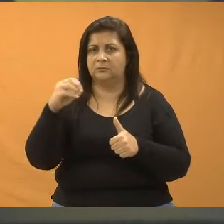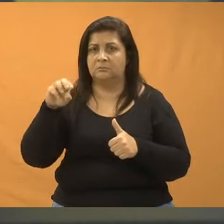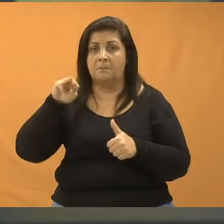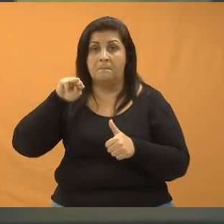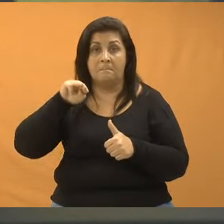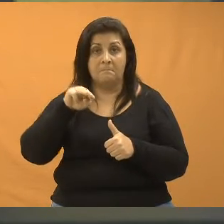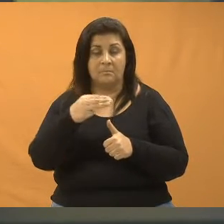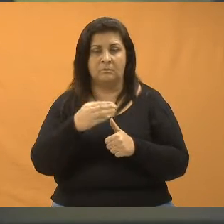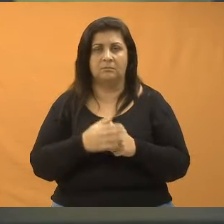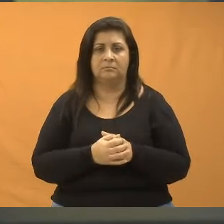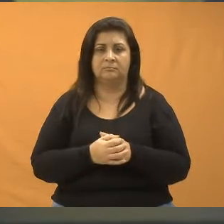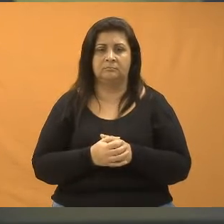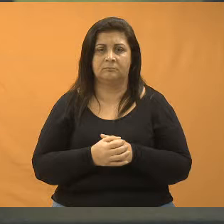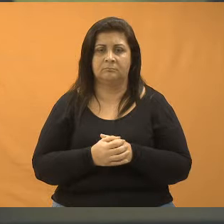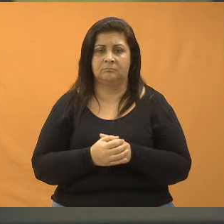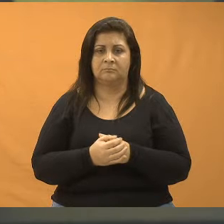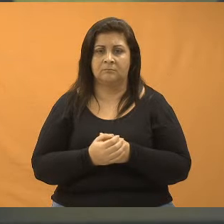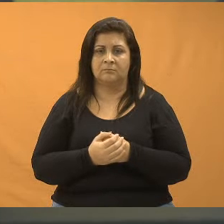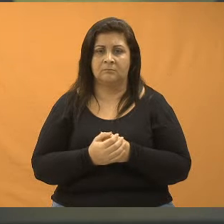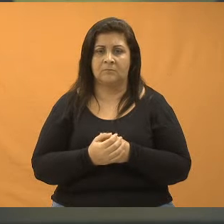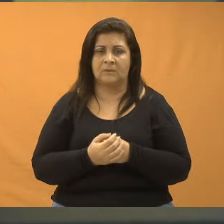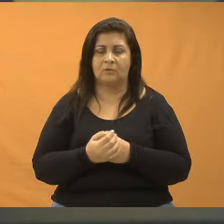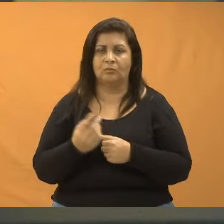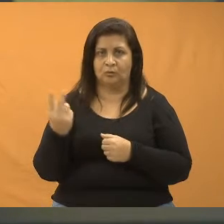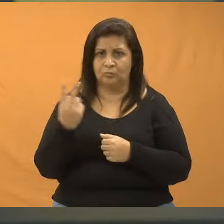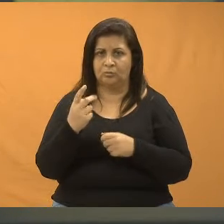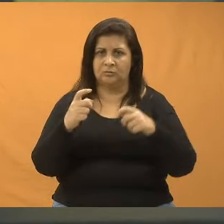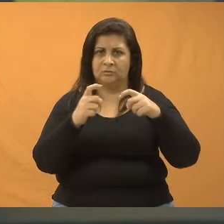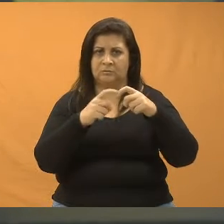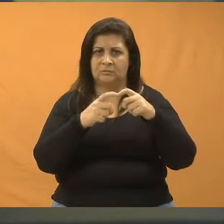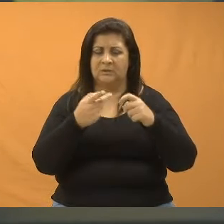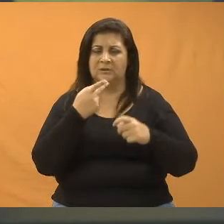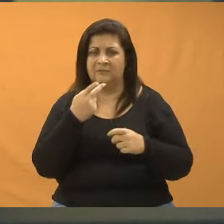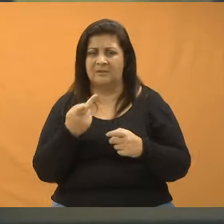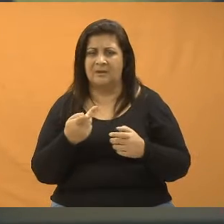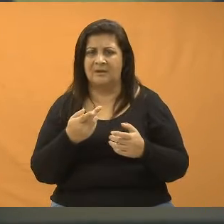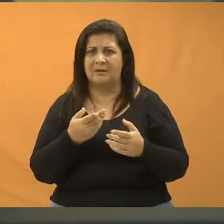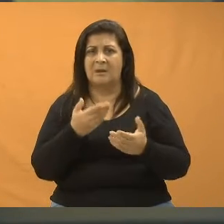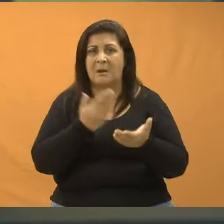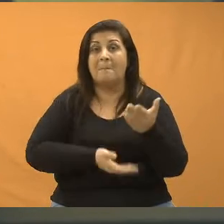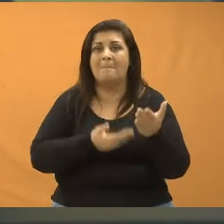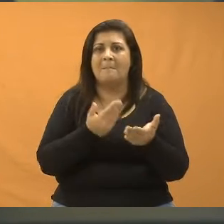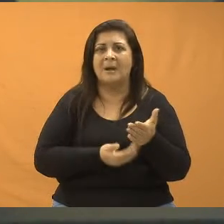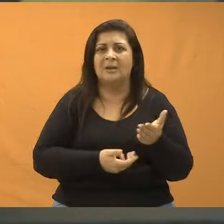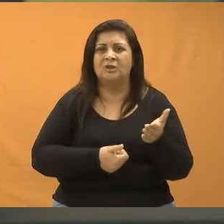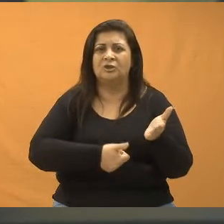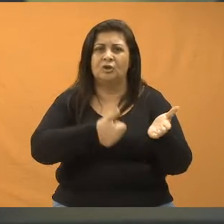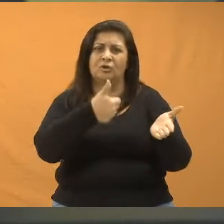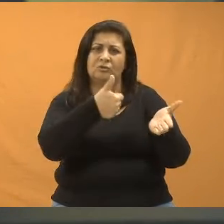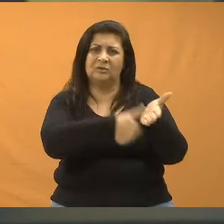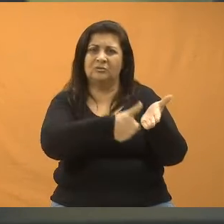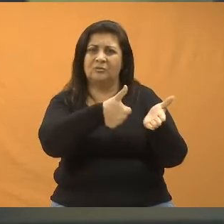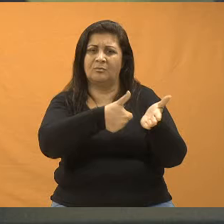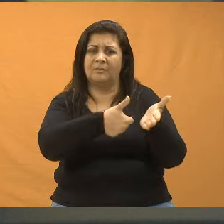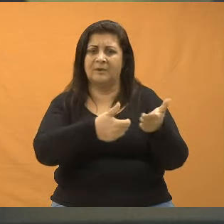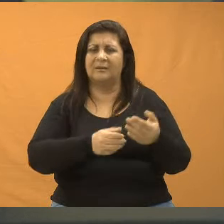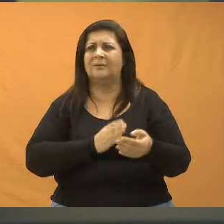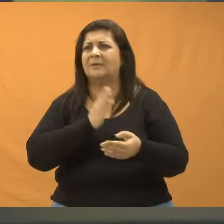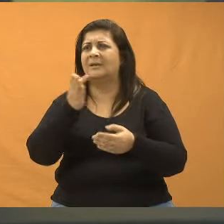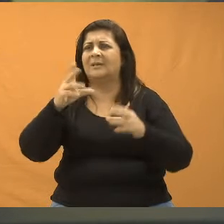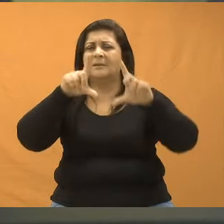desse período foi por conta, quando vinha eu, a Márcia, falar da perda do SEBAS, do certificado de filantropia, que a gente ia para Brasília